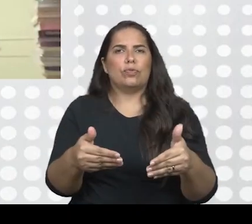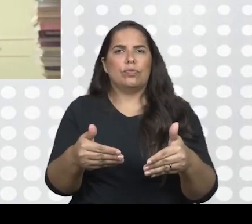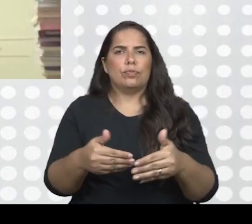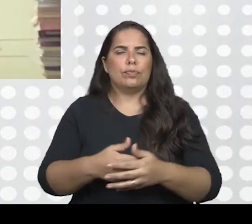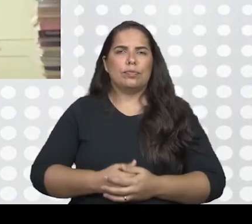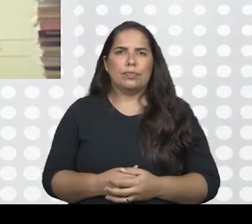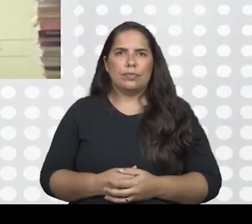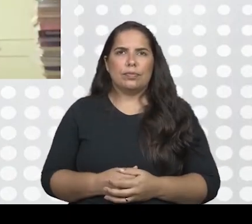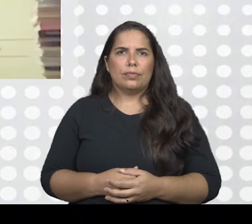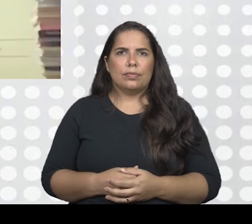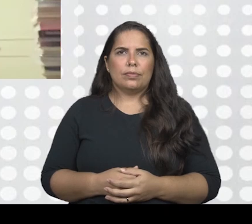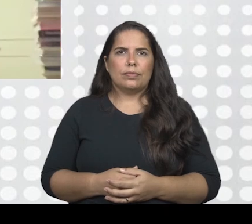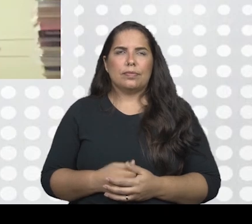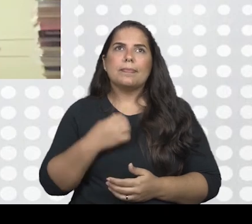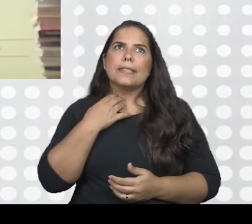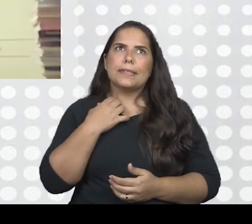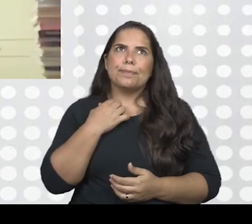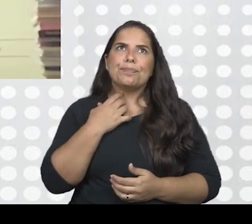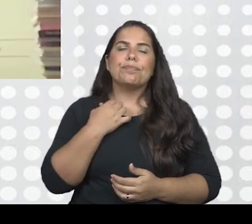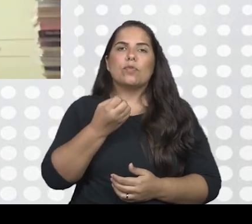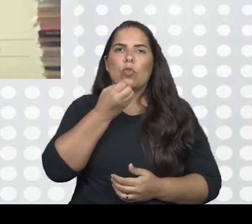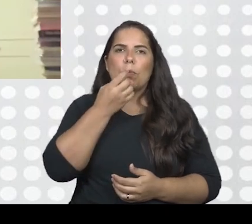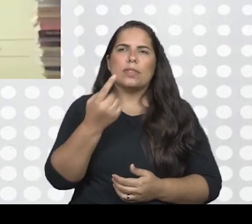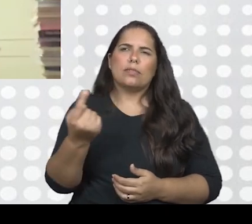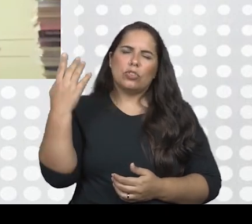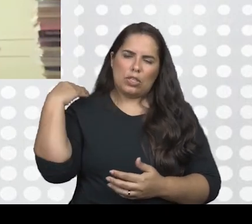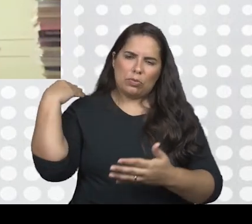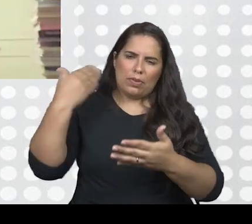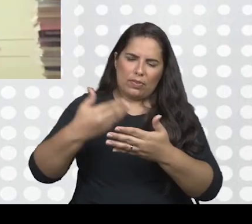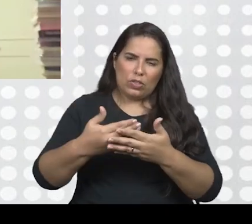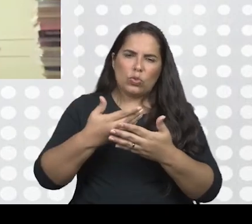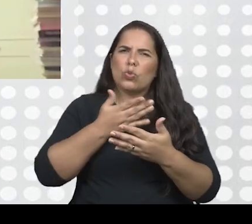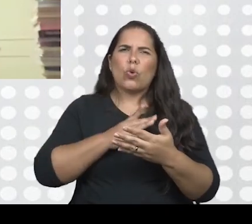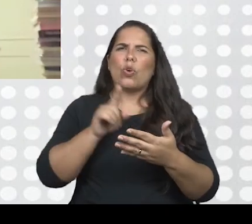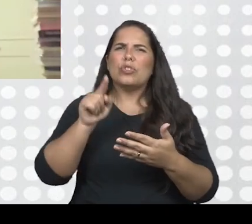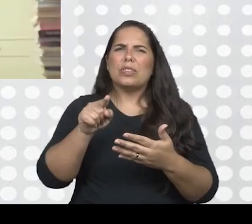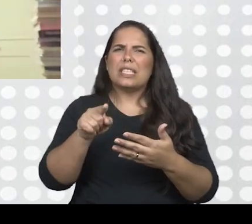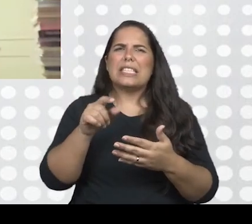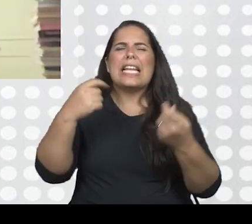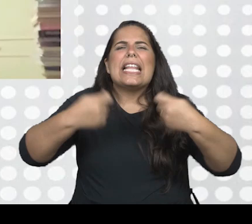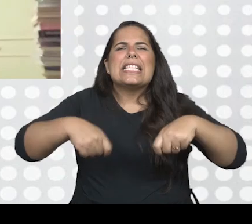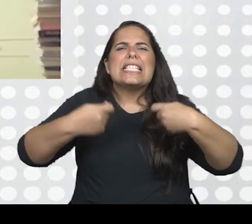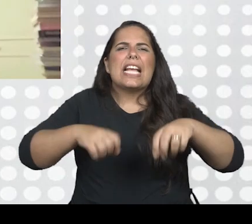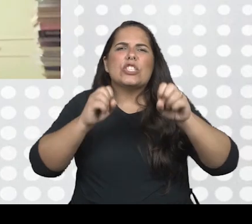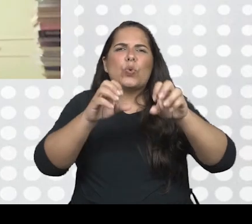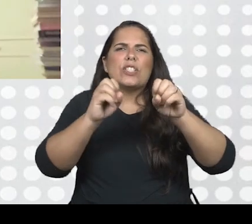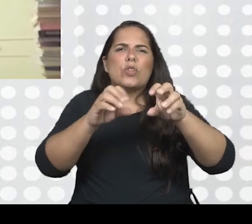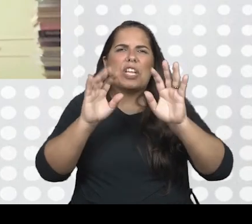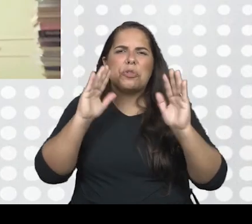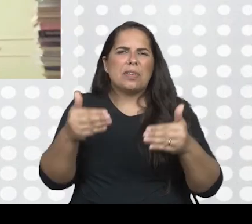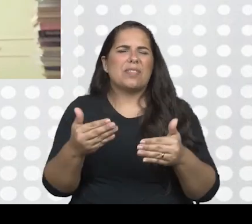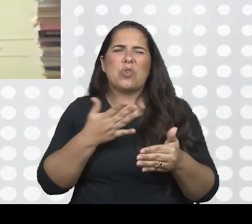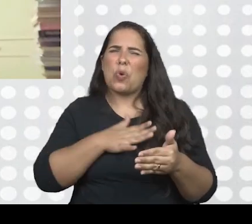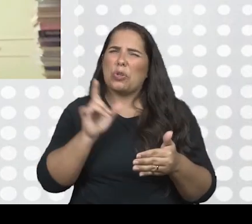específicas? Bem, eu vou começar de trás para frente. Eu não gosto desse termo necessidades educacionais